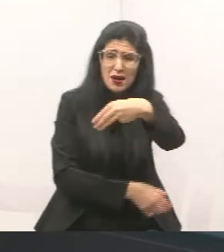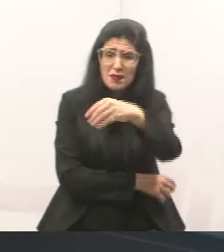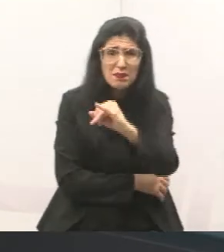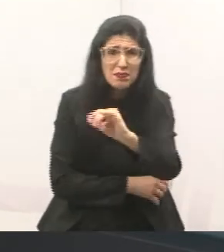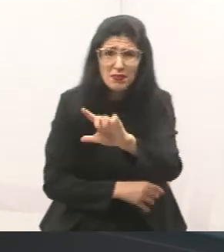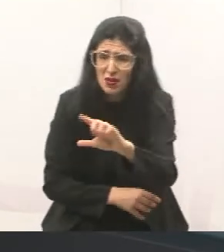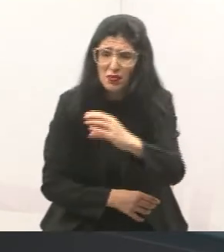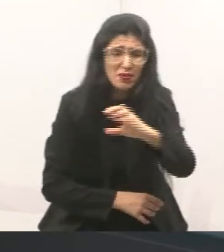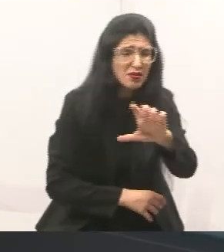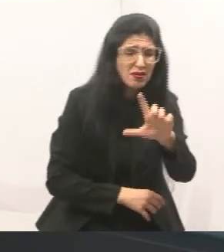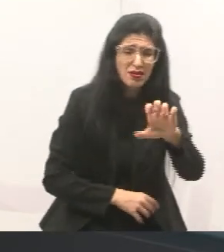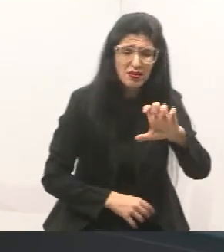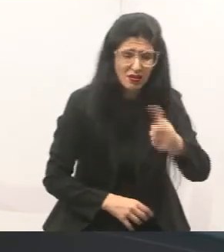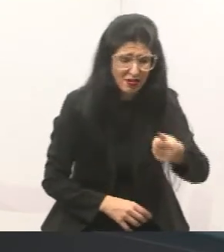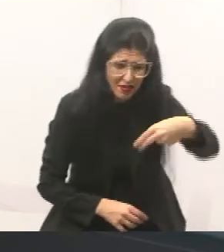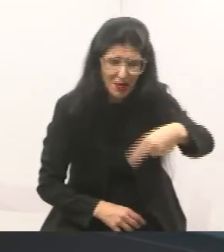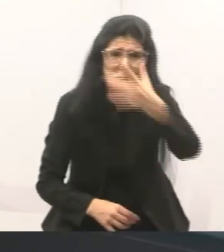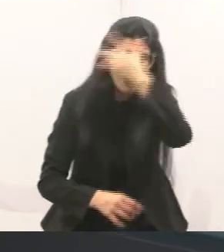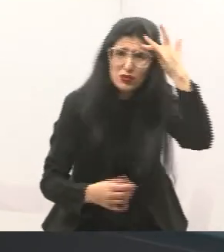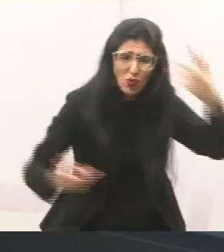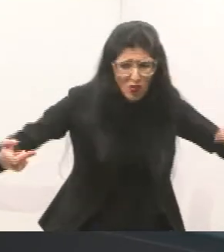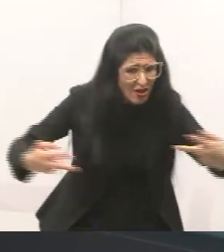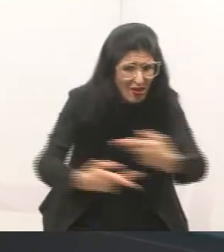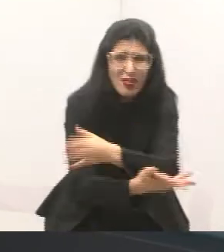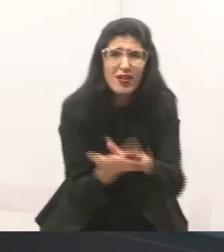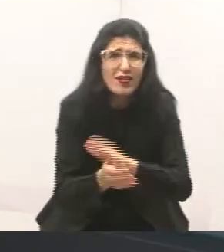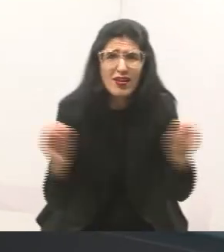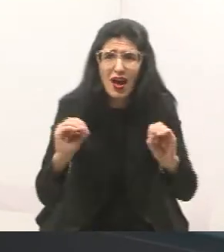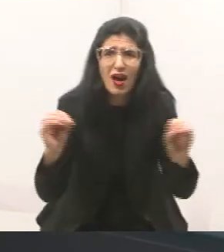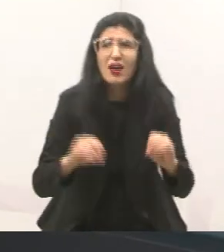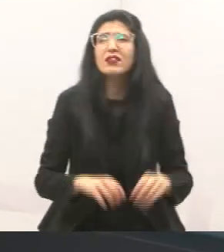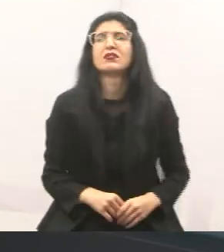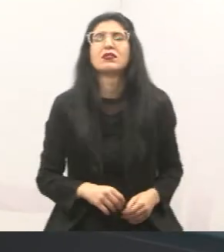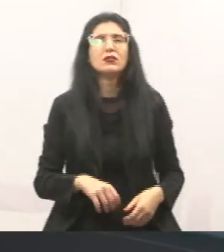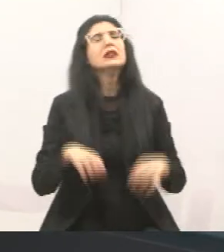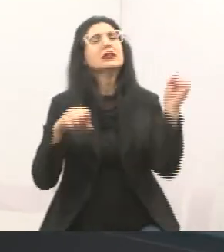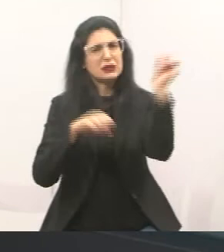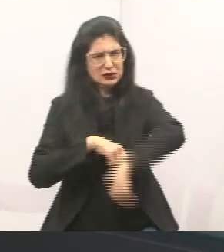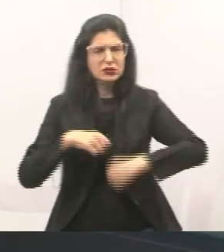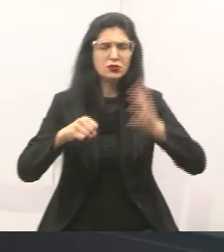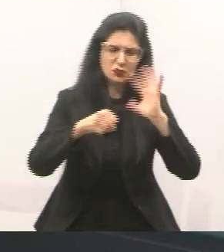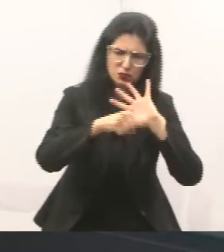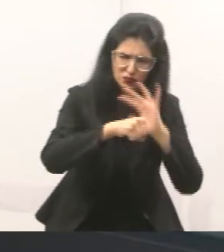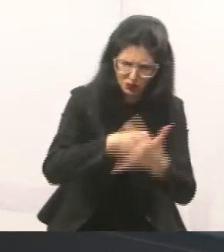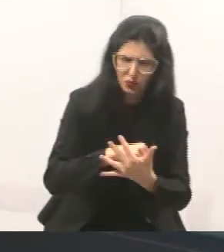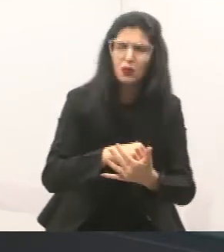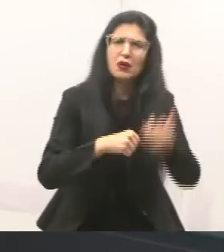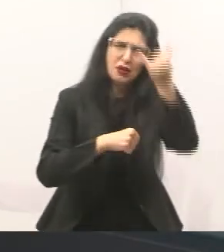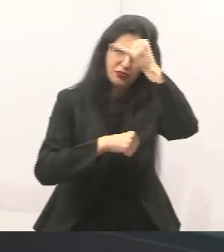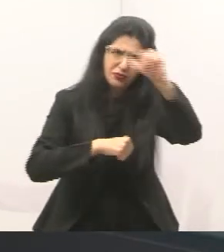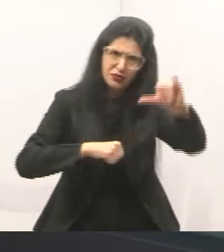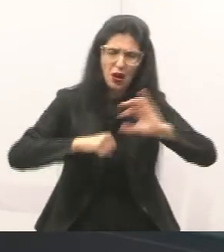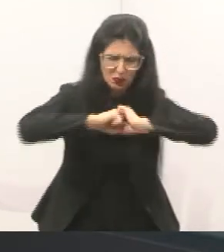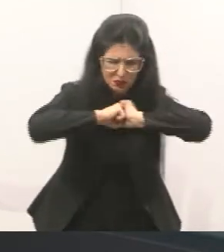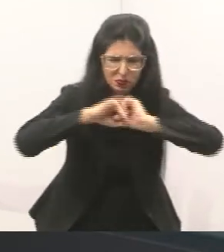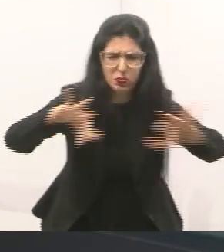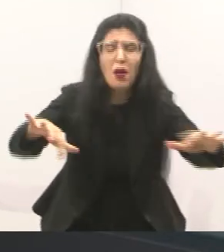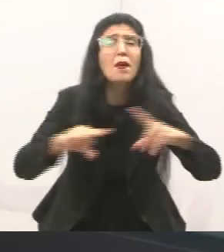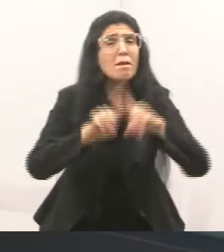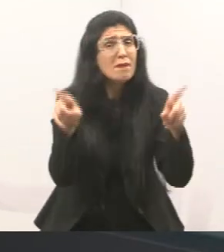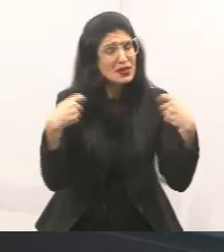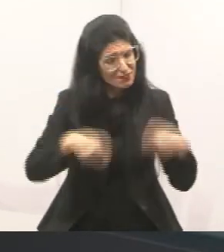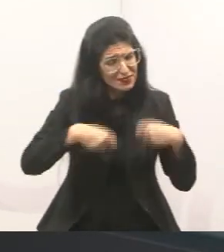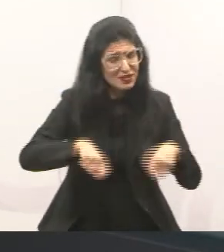outro. Estamos em pandemia de Covid, mas dengue continua. E é obrigação do poder público essa manutenção dos